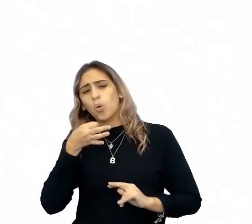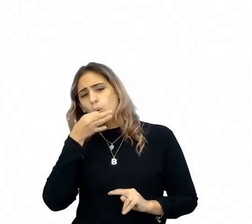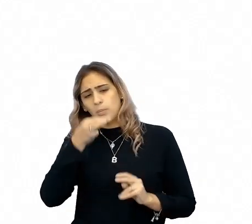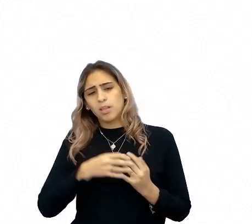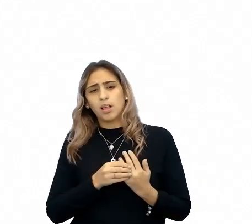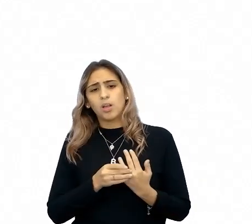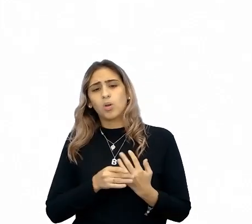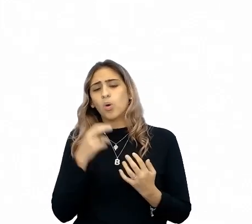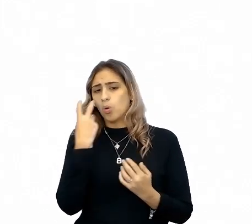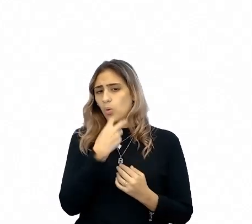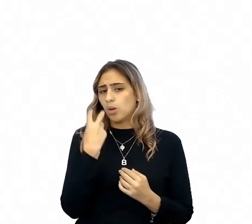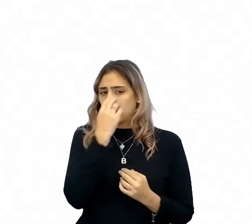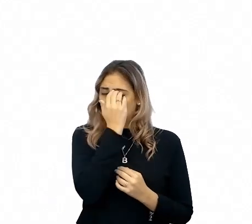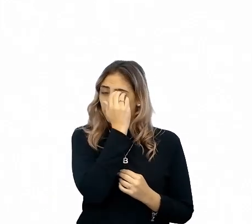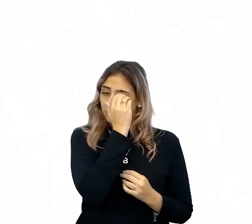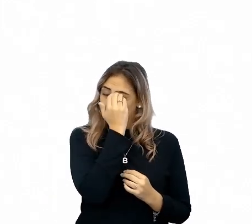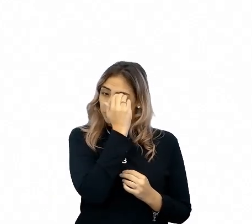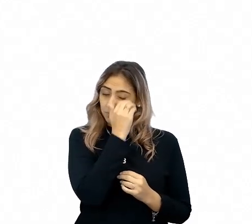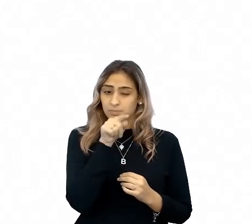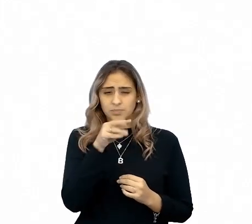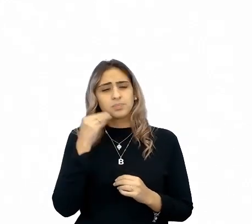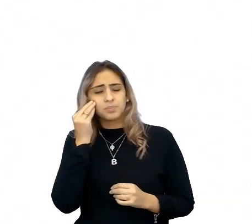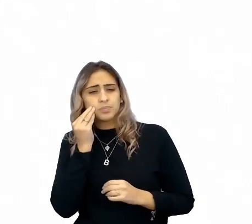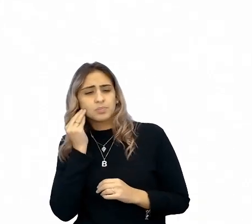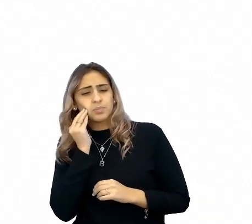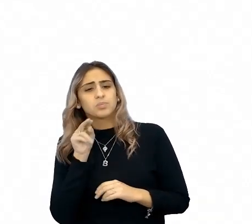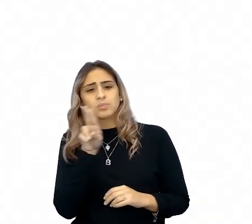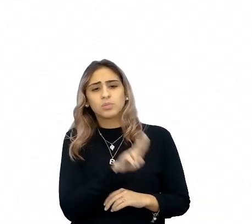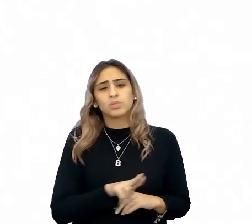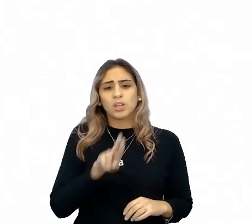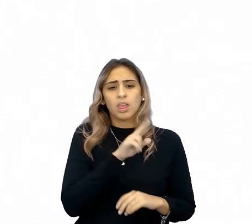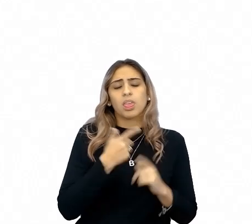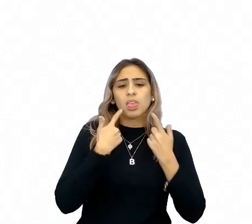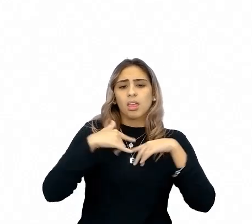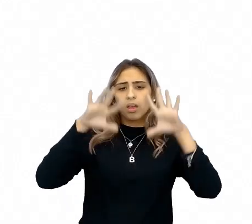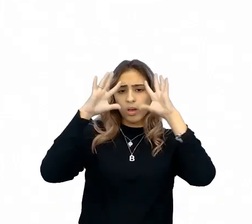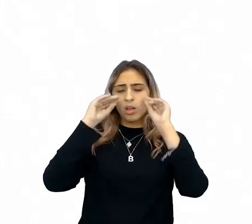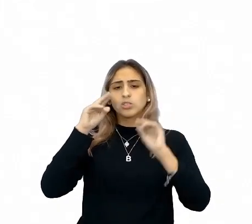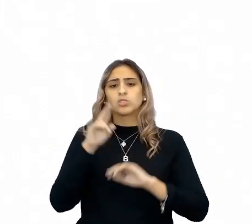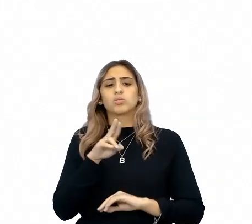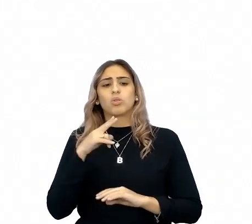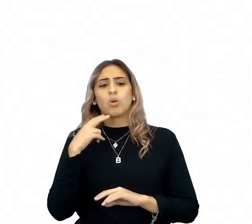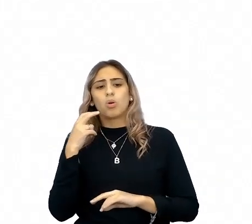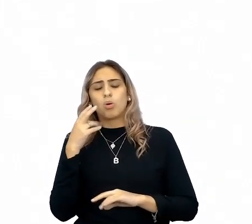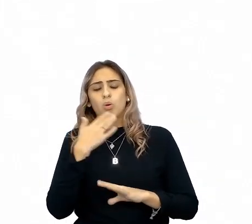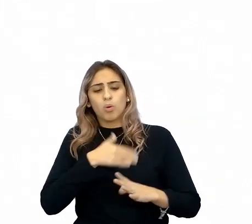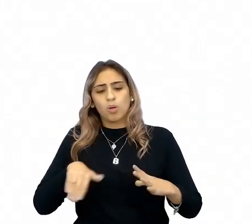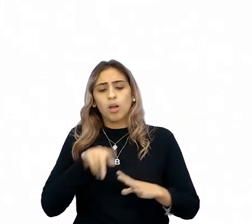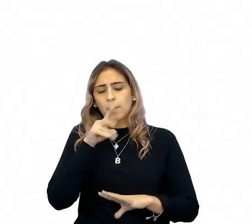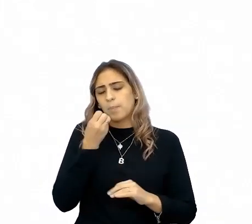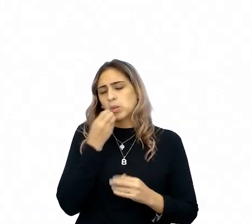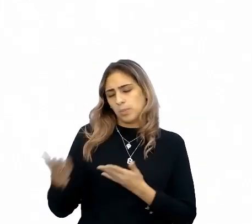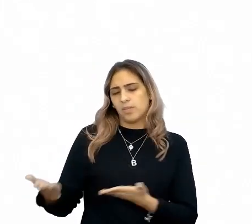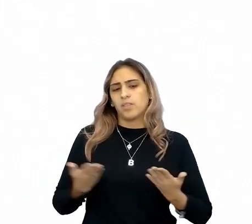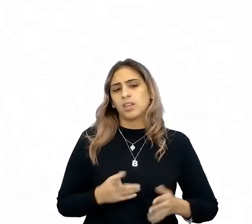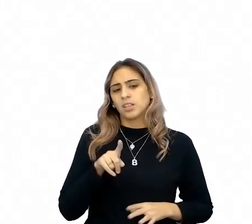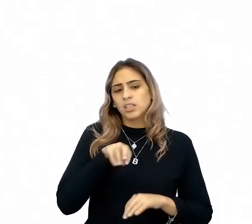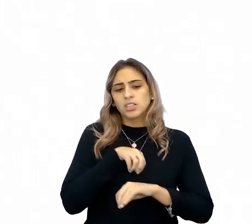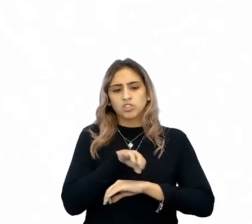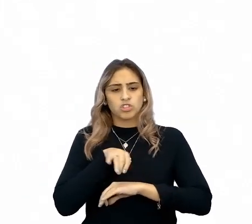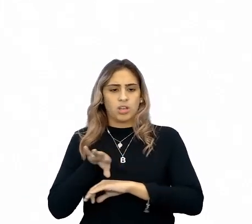comentário oralmente, essa oportunidade de usar a linguagem oral é bastante bem-vinda e